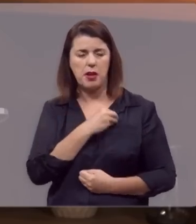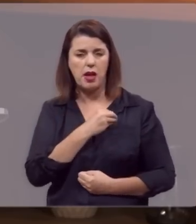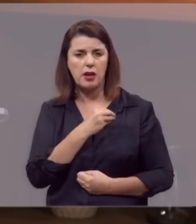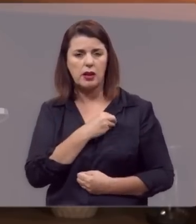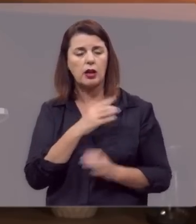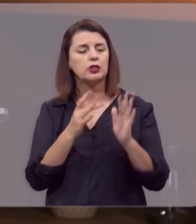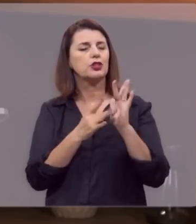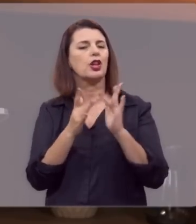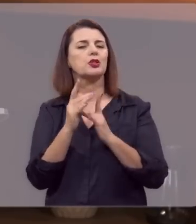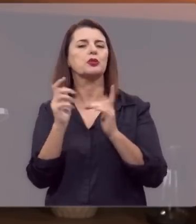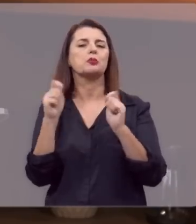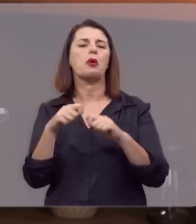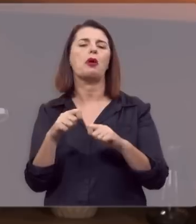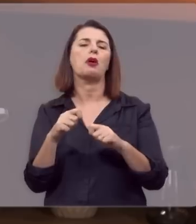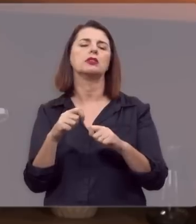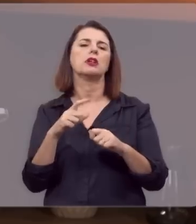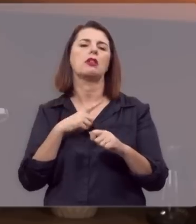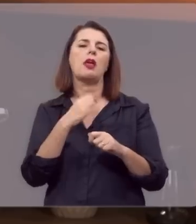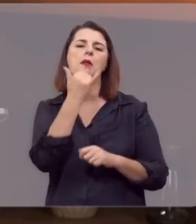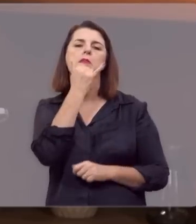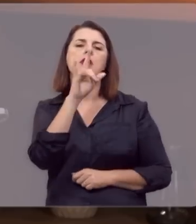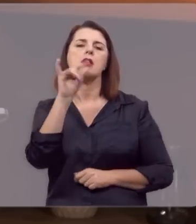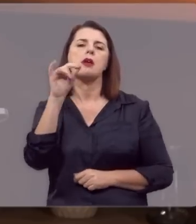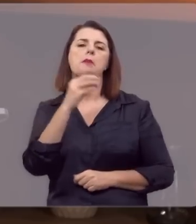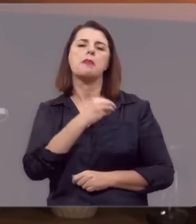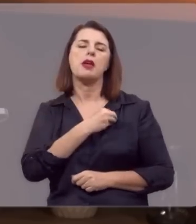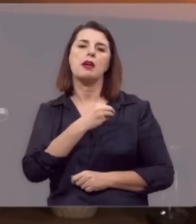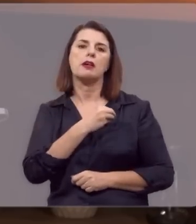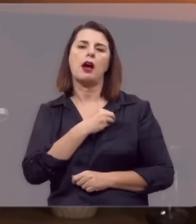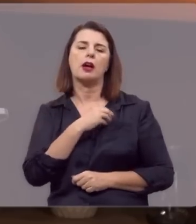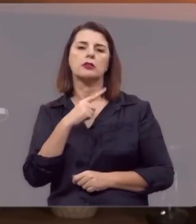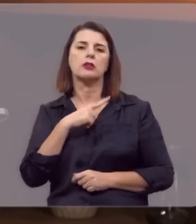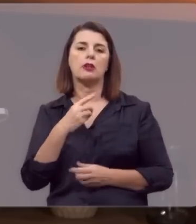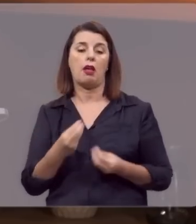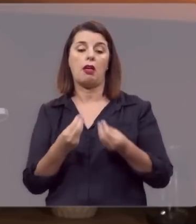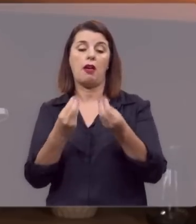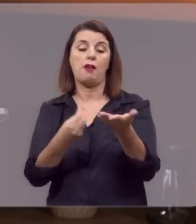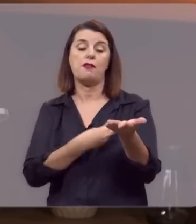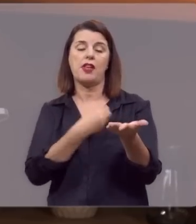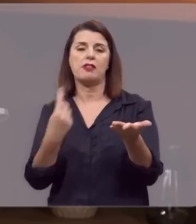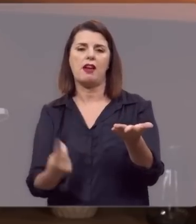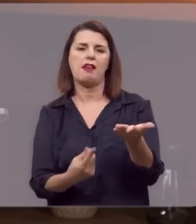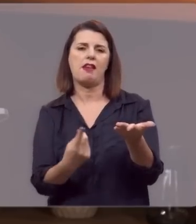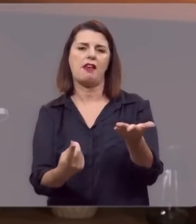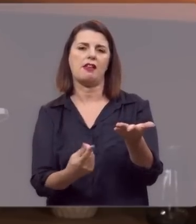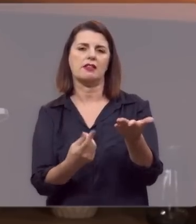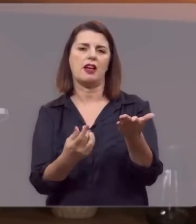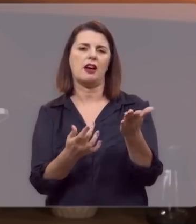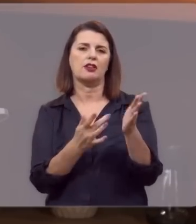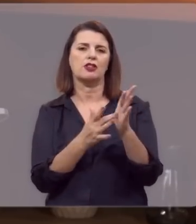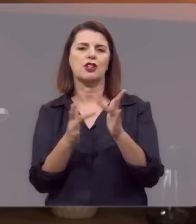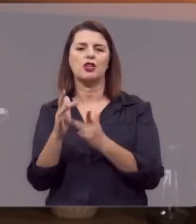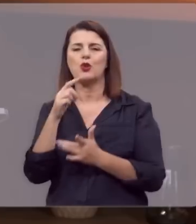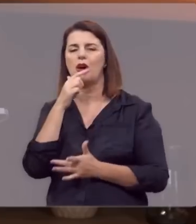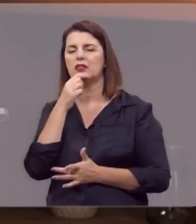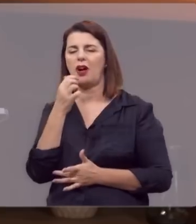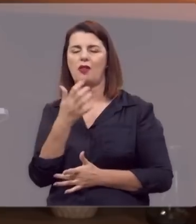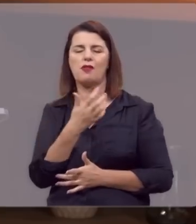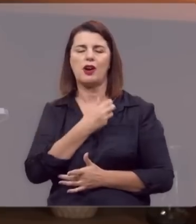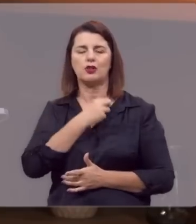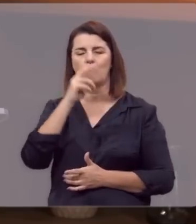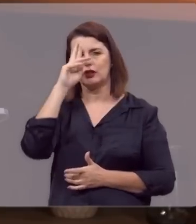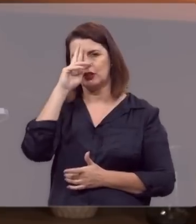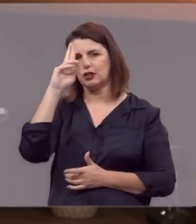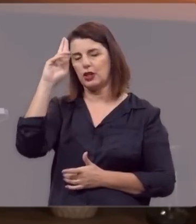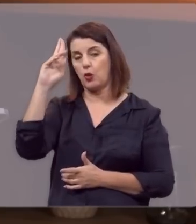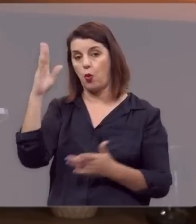pecados, pois é Jesus quem tem poder de perdoar os seus pecados. É Jesus quem tem poder de dar a você a vida eterna. Ele é o Salvador, Ele é o